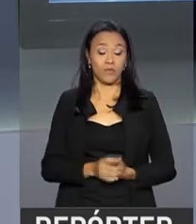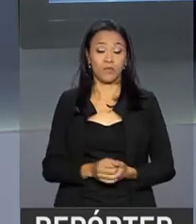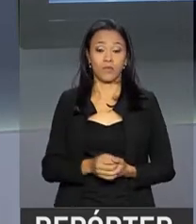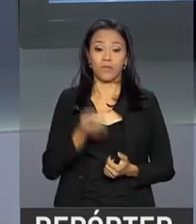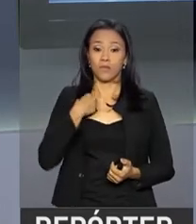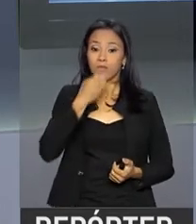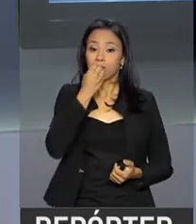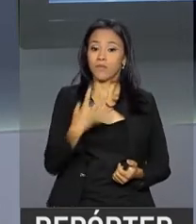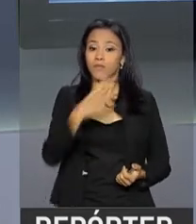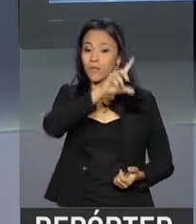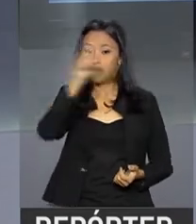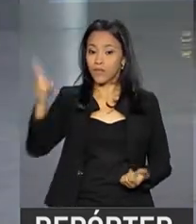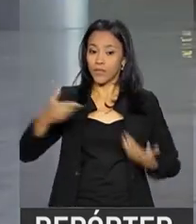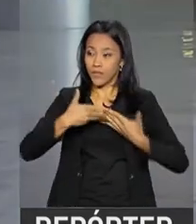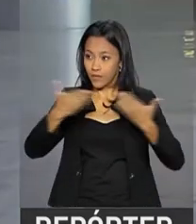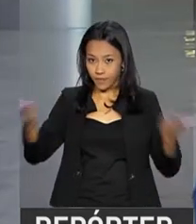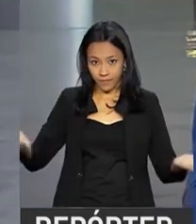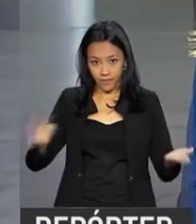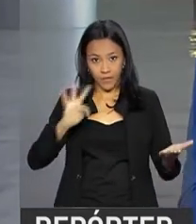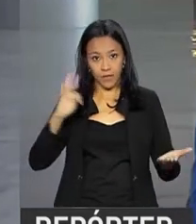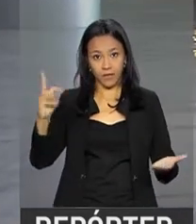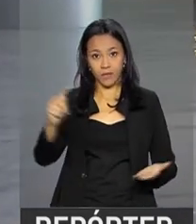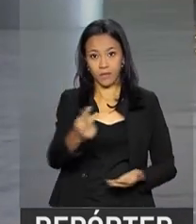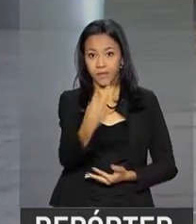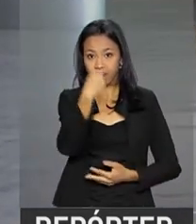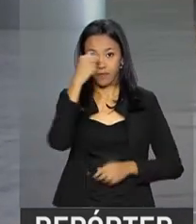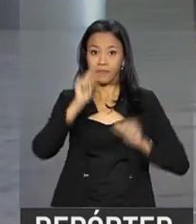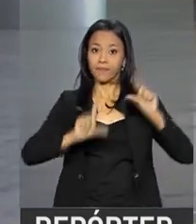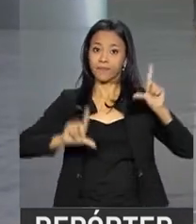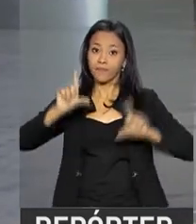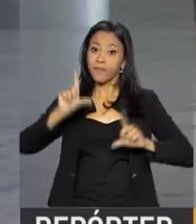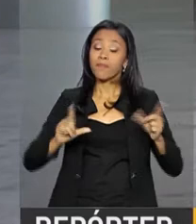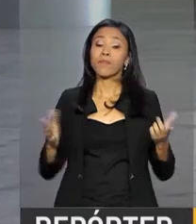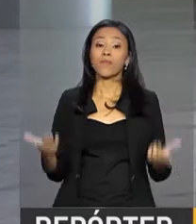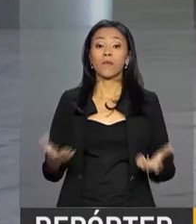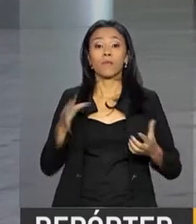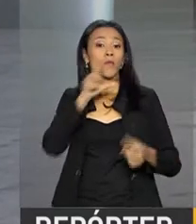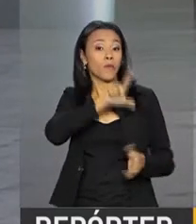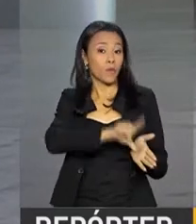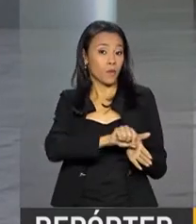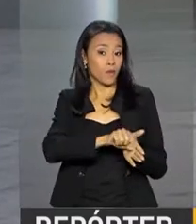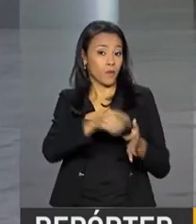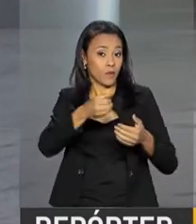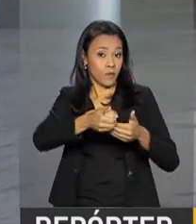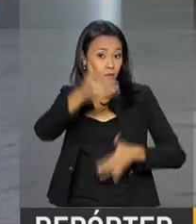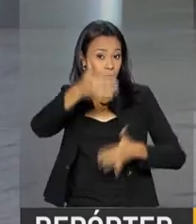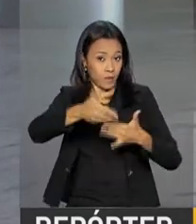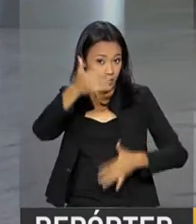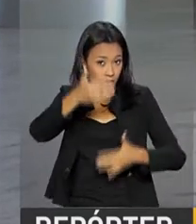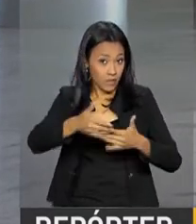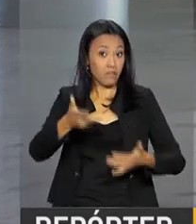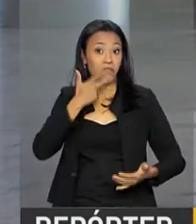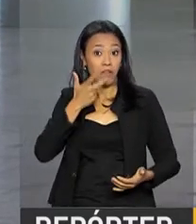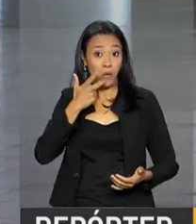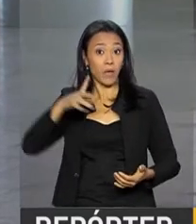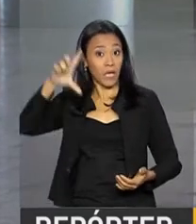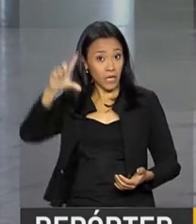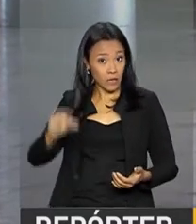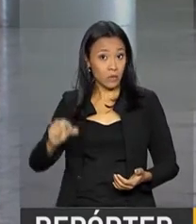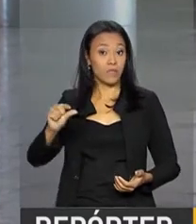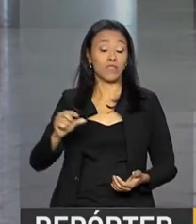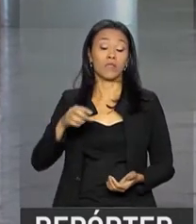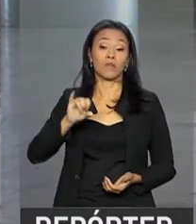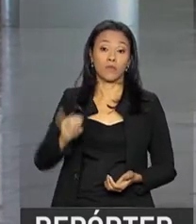olá carol bom dia bom dia a todos que nos acompanham aqui na tv nbr pois é pelo twitter do presidente michel temer comentou a redução da taxa básica de juros